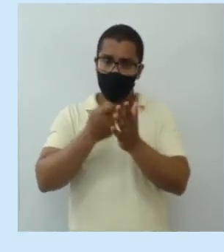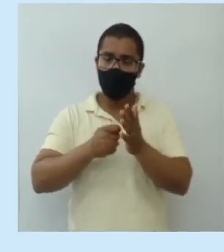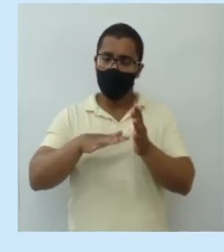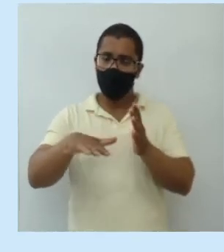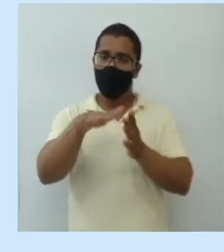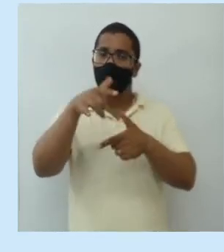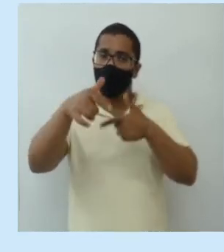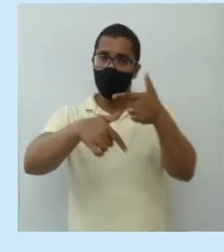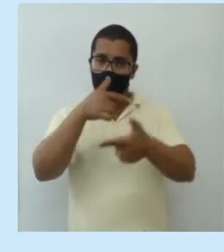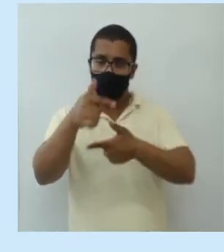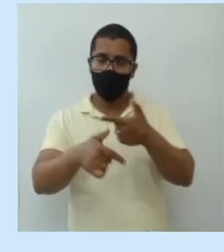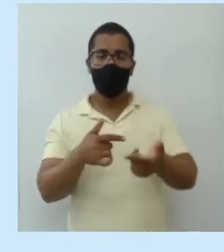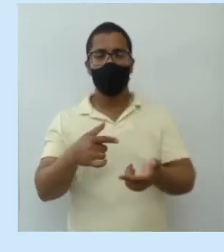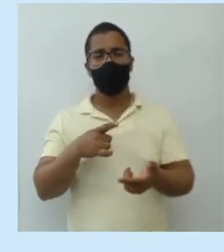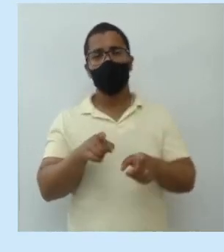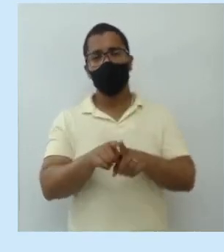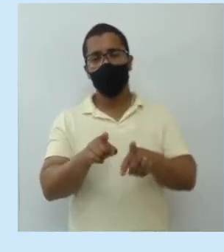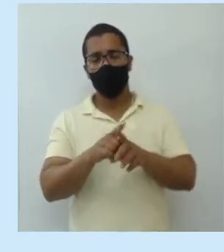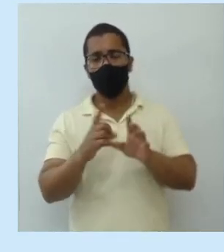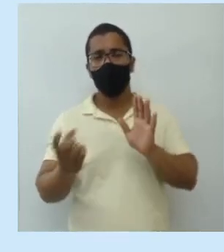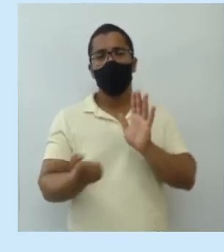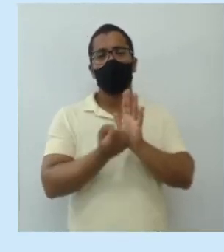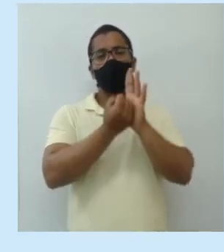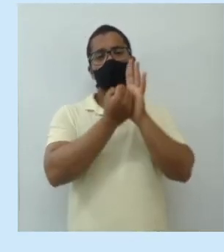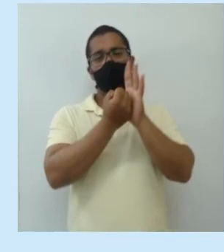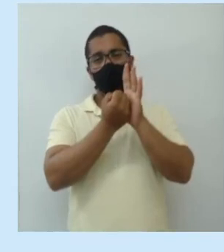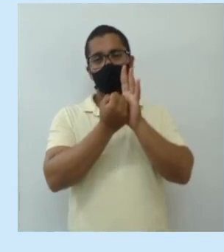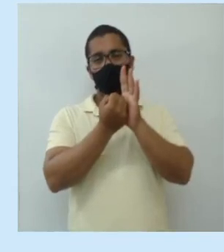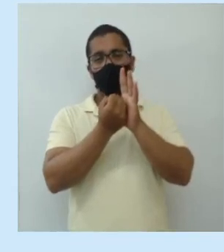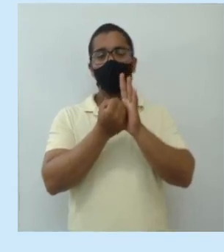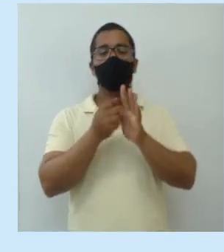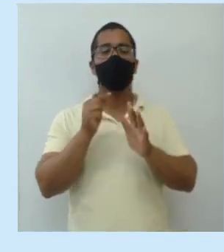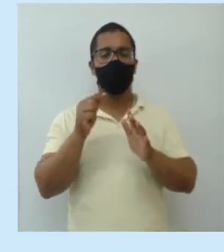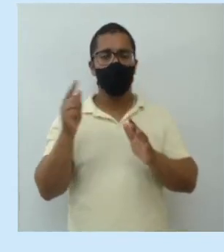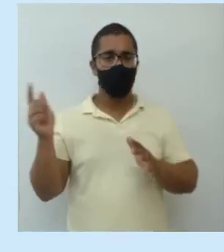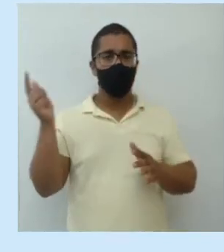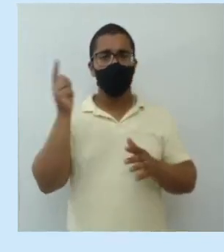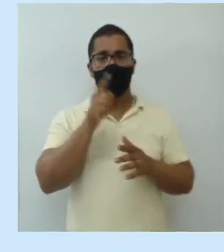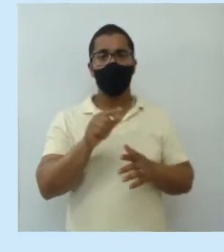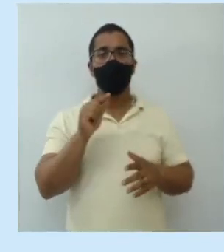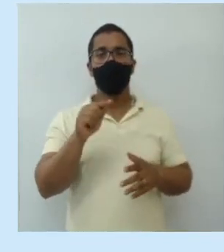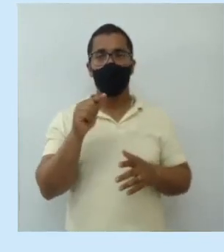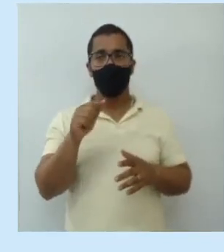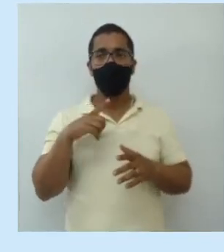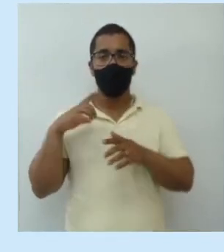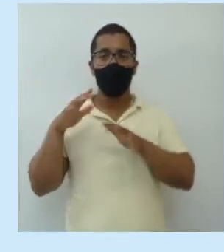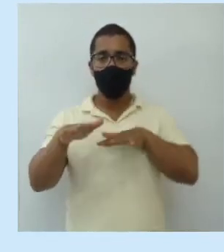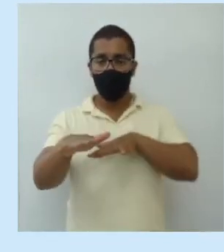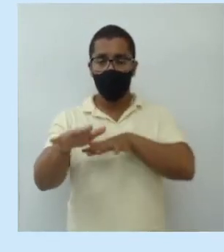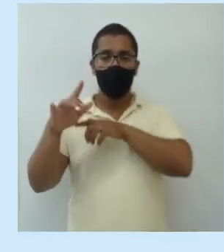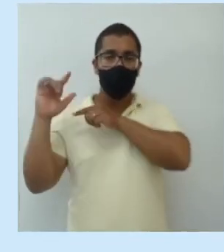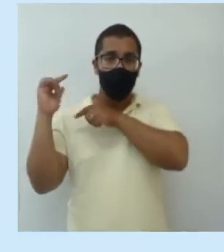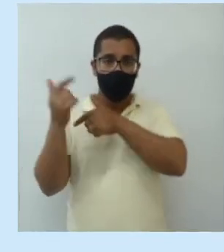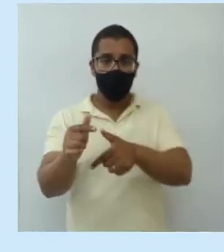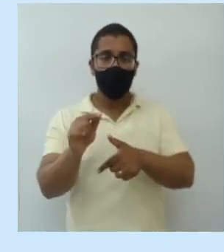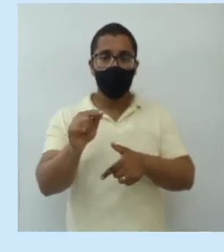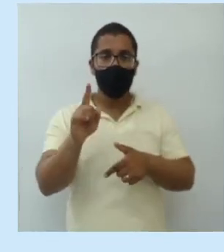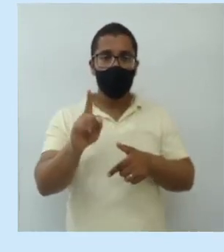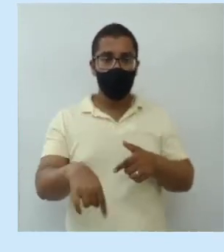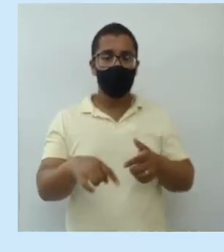A gente pode dizer que um marco, né, fomentador desses movimentos tradicionais foi a